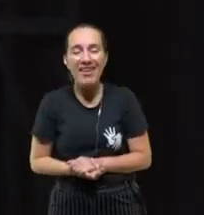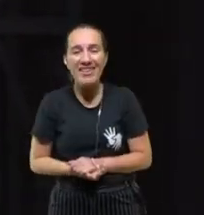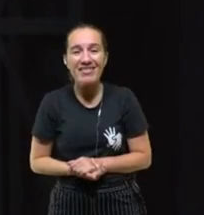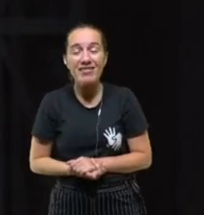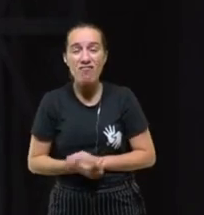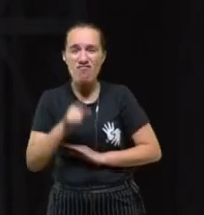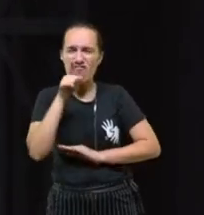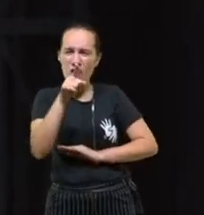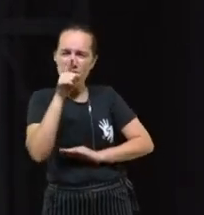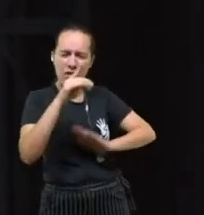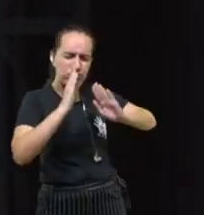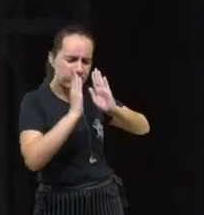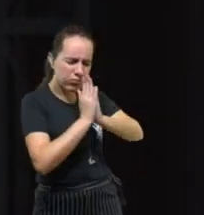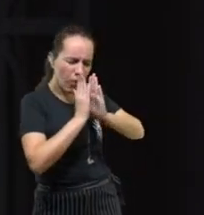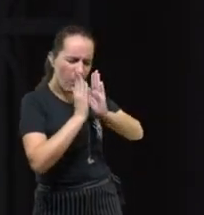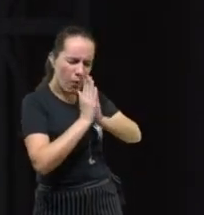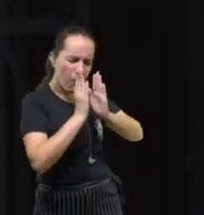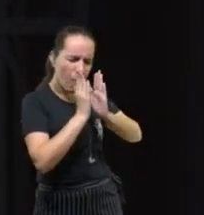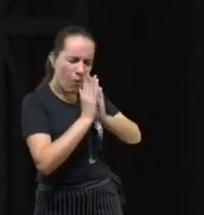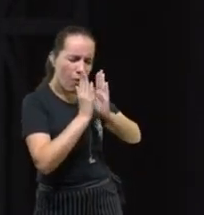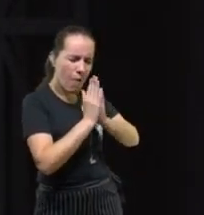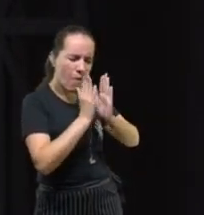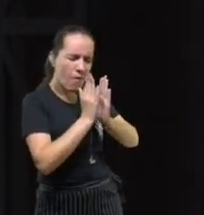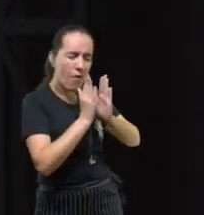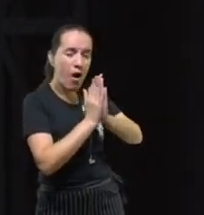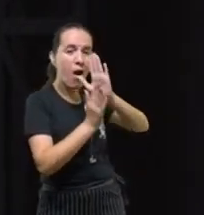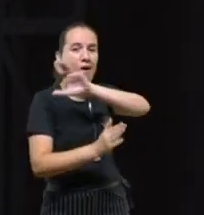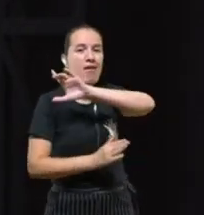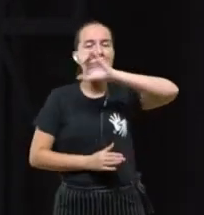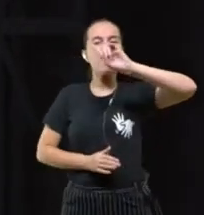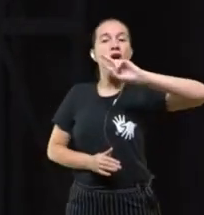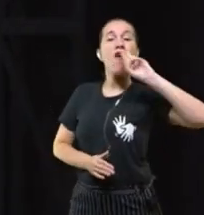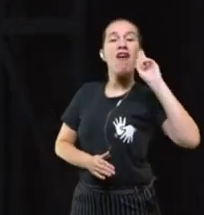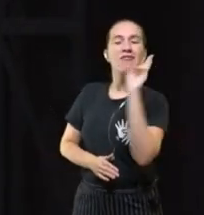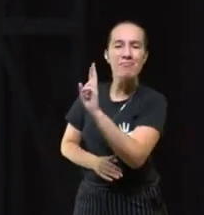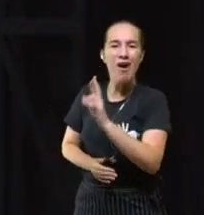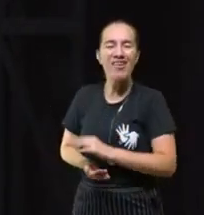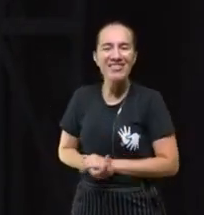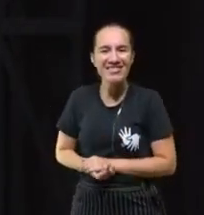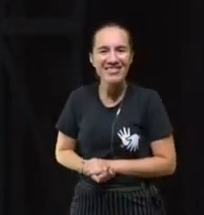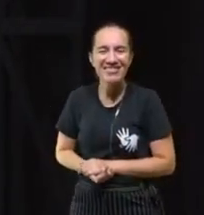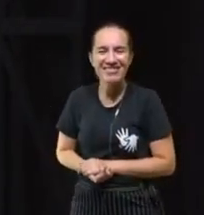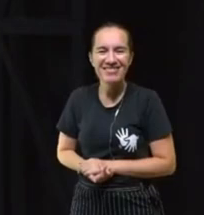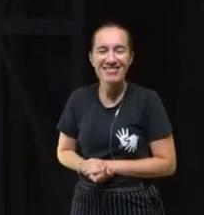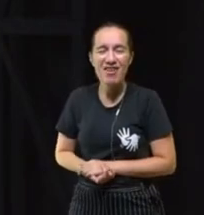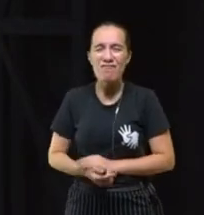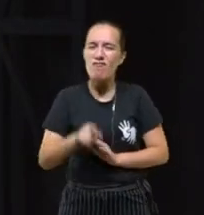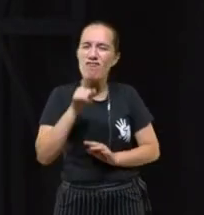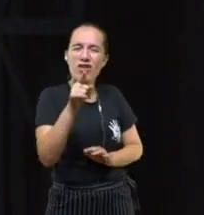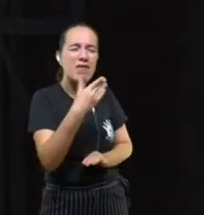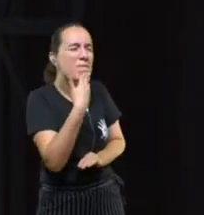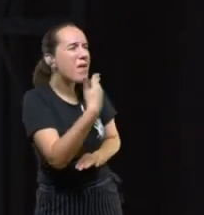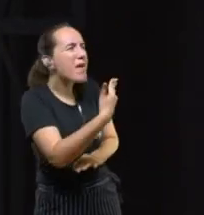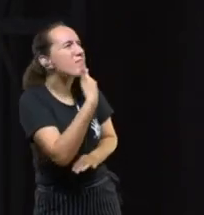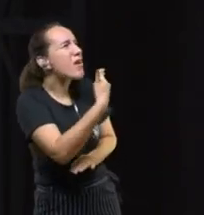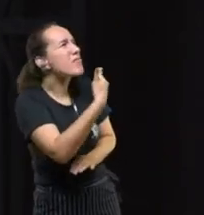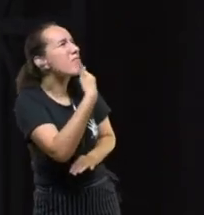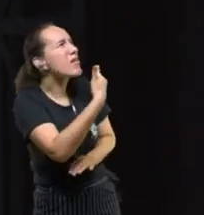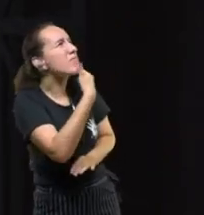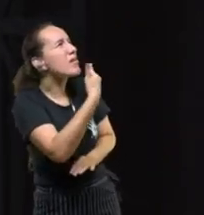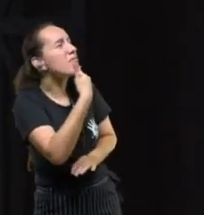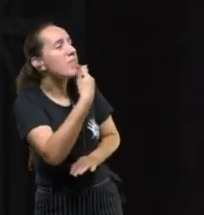uma resposta às nossas orações. Ele vai até voltar com uma resposta.